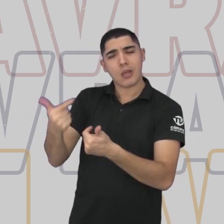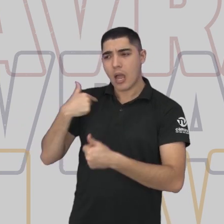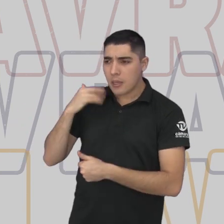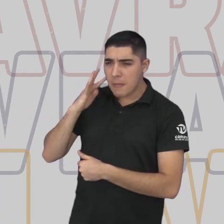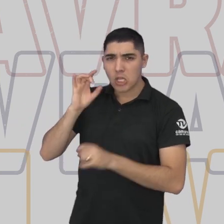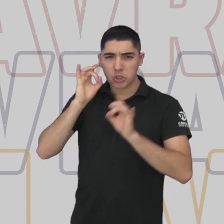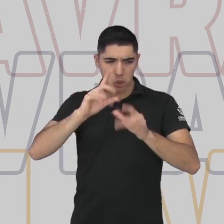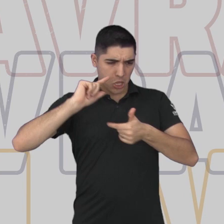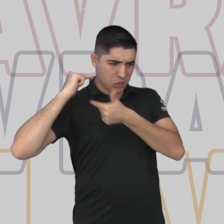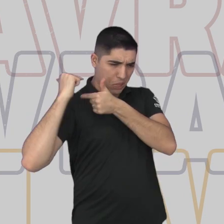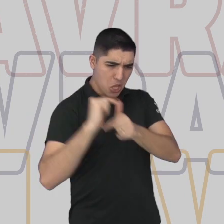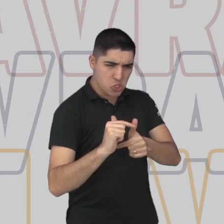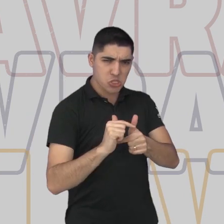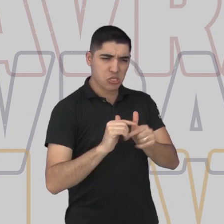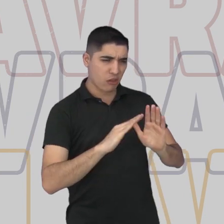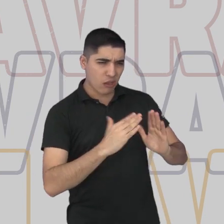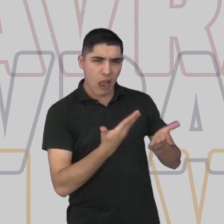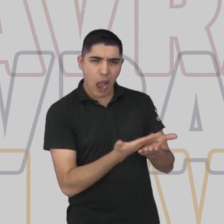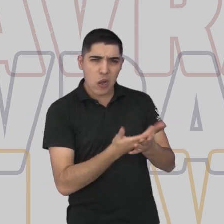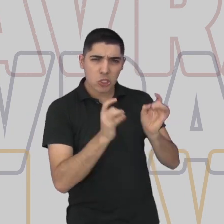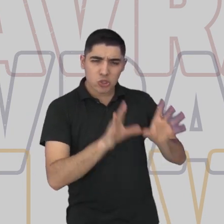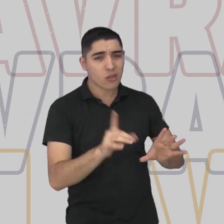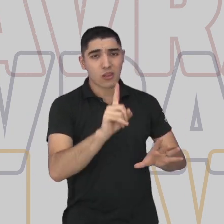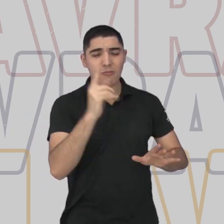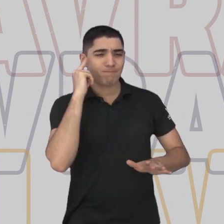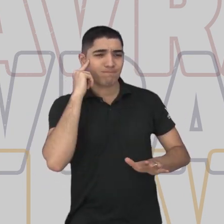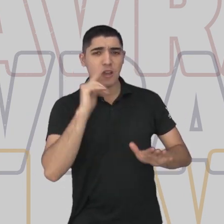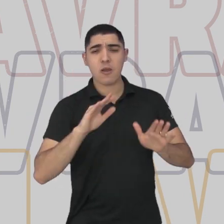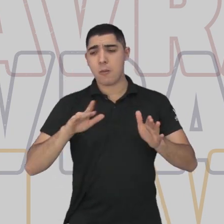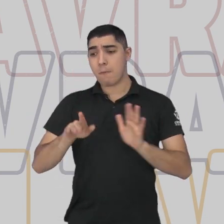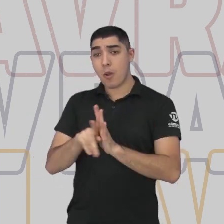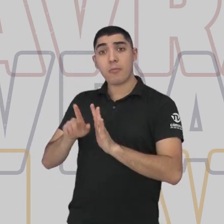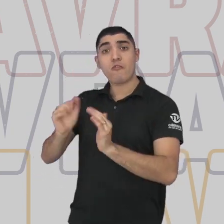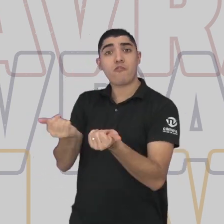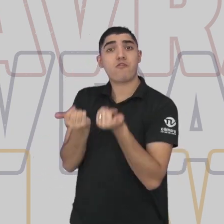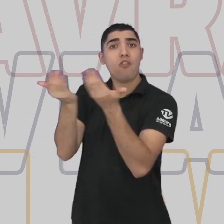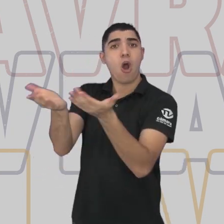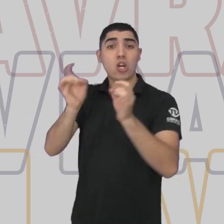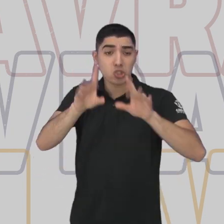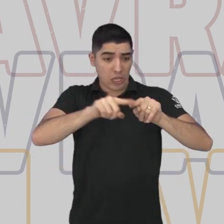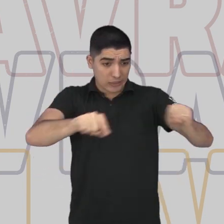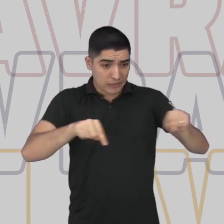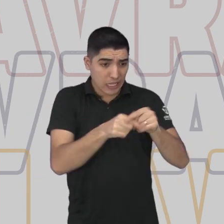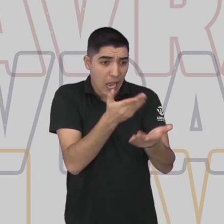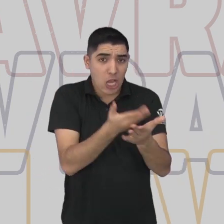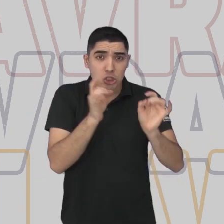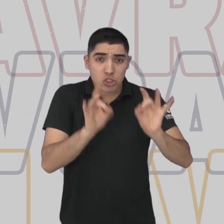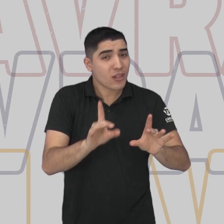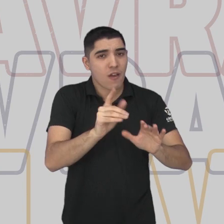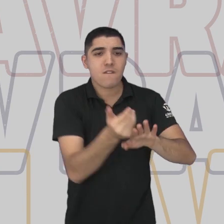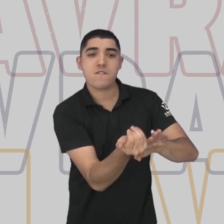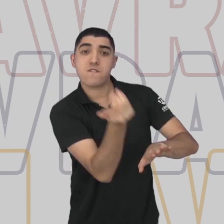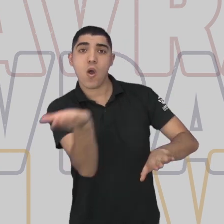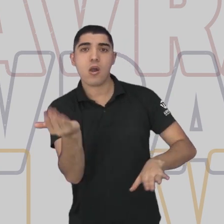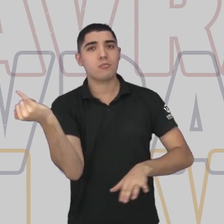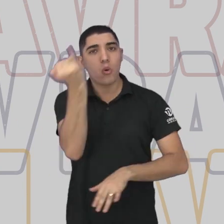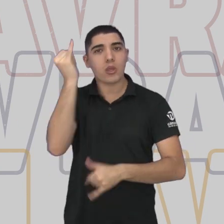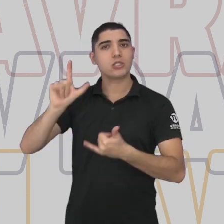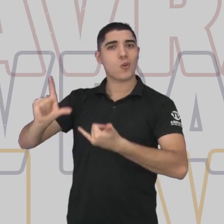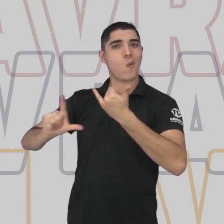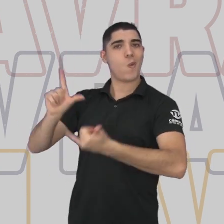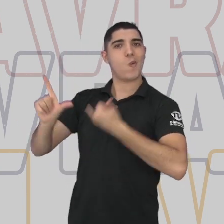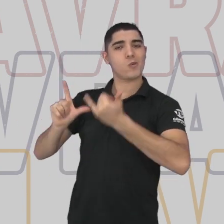tradicional, mas na parte lúdica, o fora da sala de aula. Então, o fora da sala de aula, para mim, ficou uma coisa muito